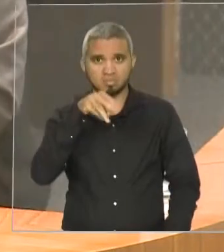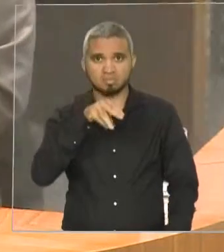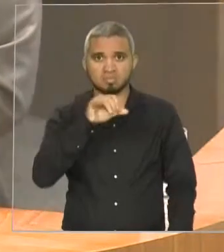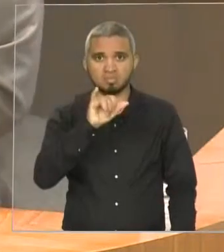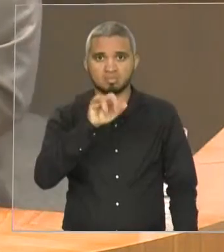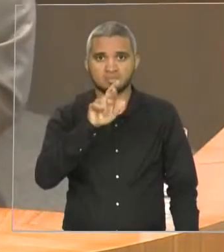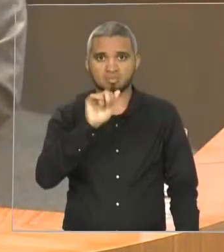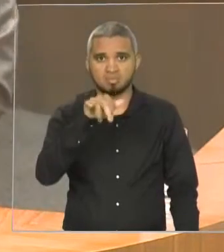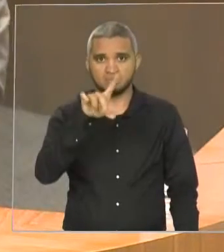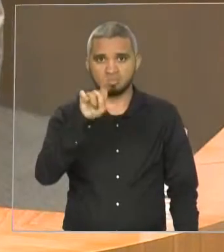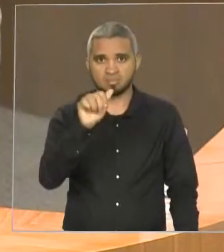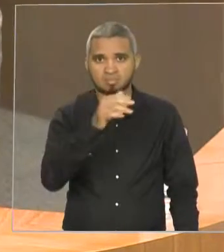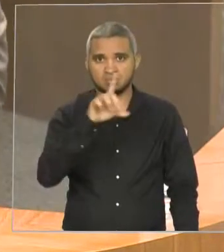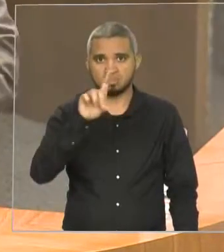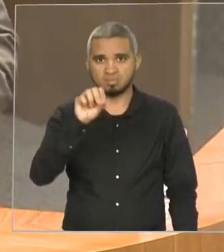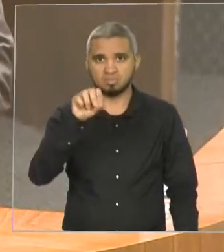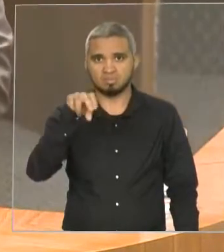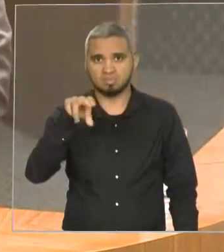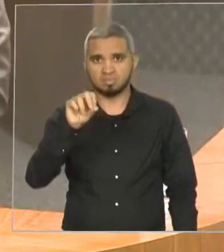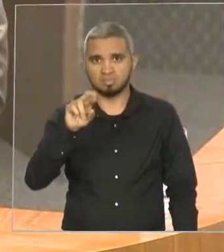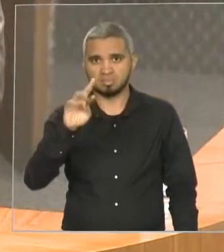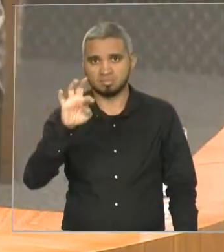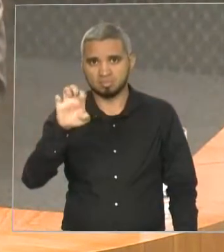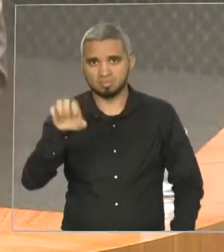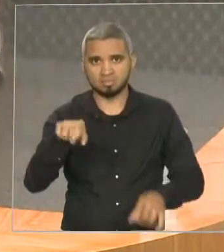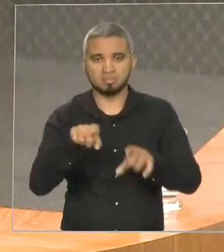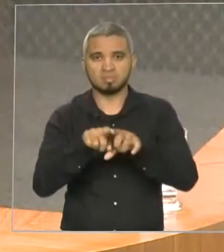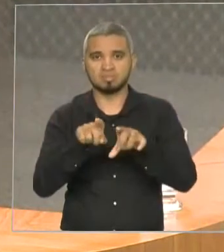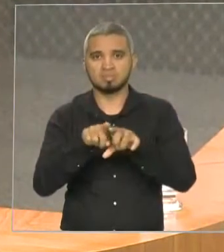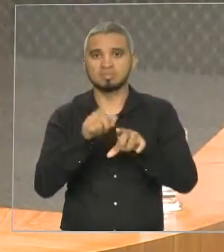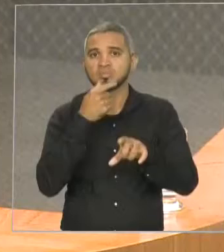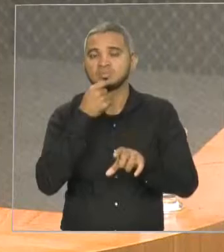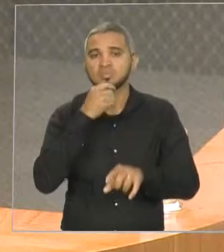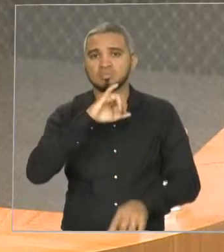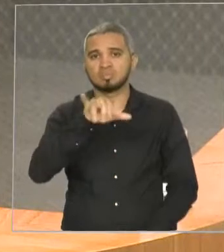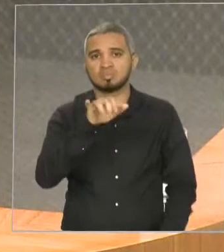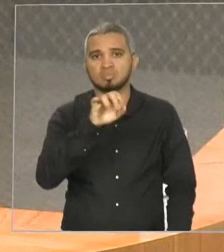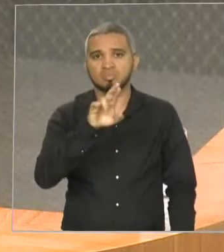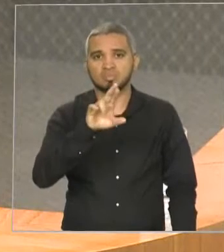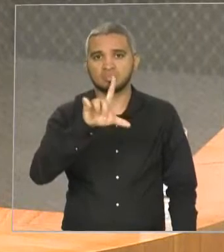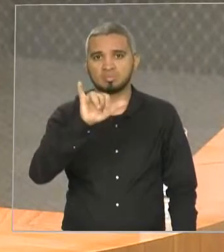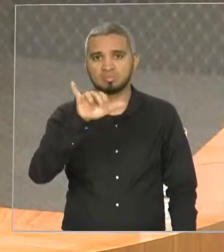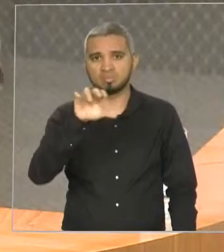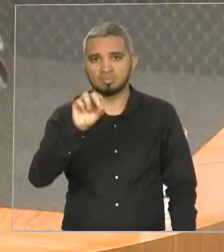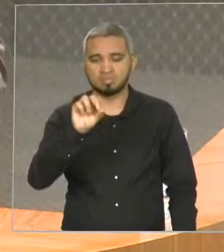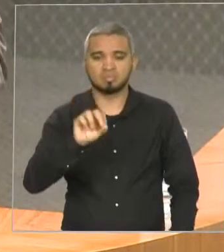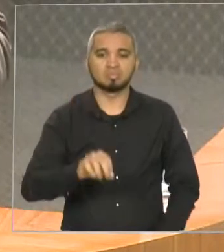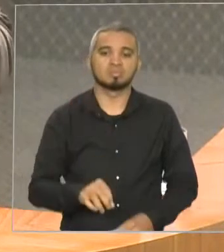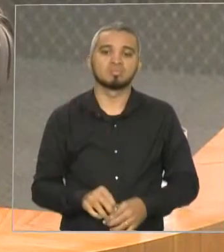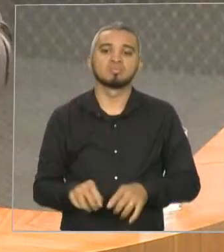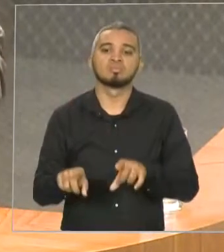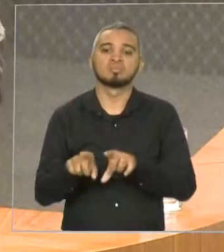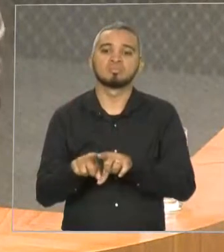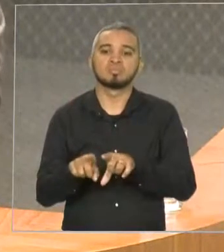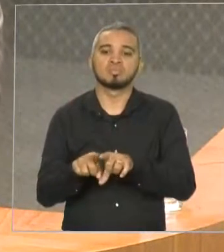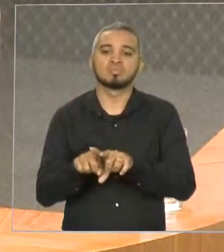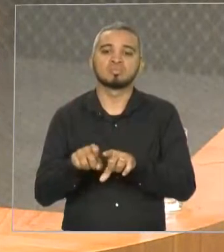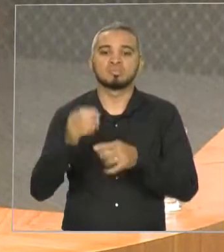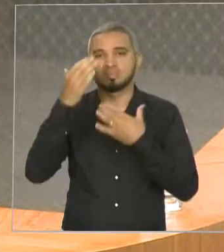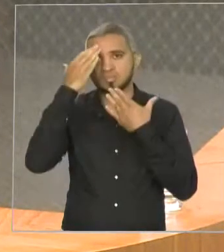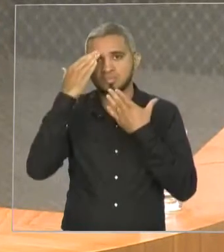Lourenço, agradecer a presença de todos os prefeitos que tiveram naquele movimento, como também do